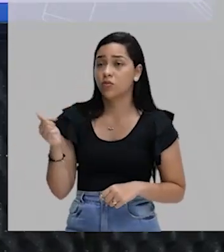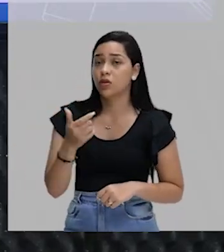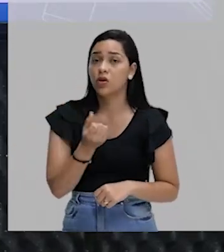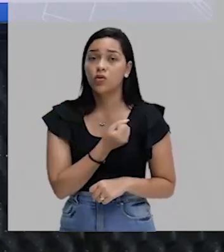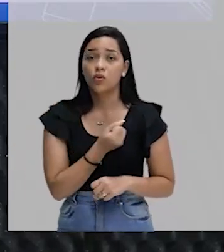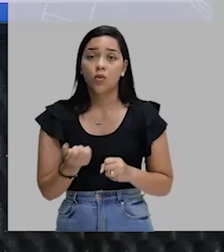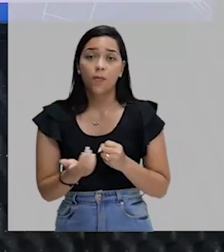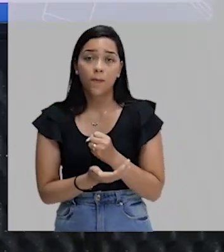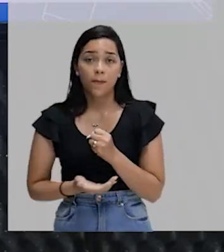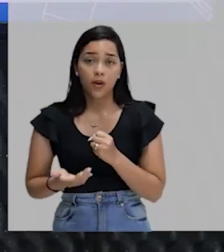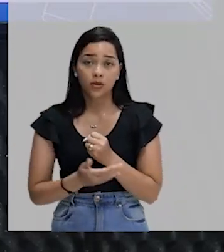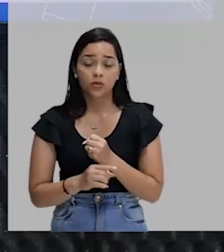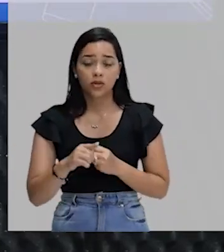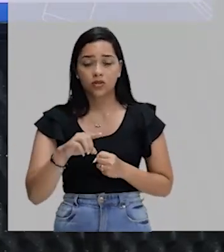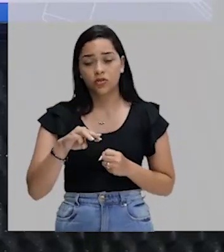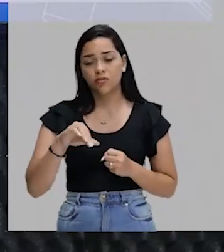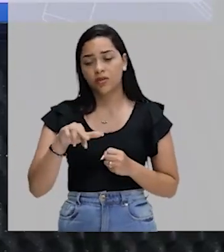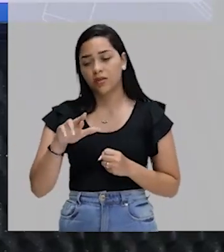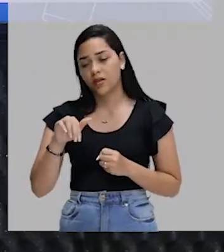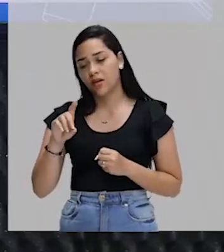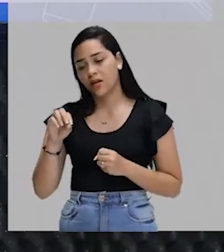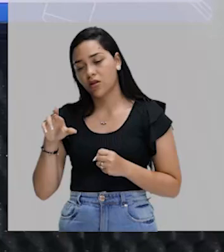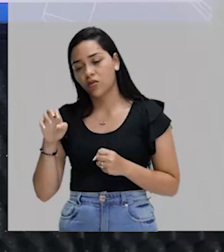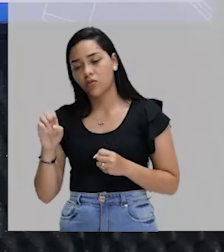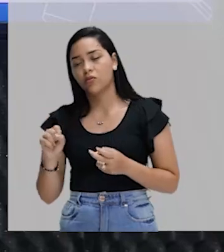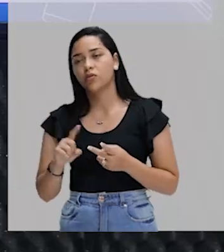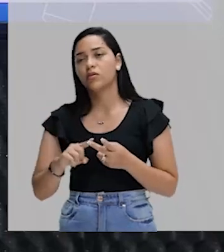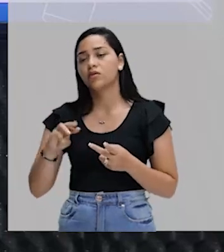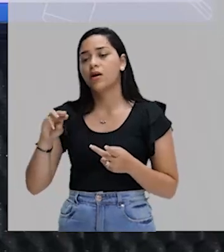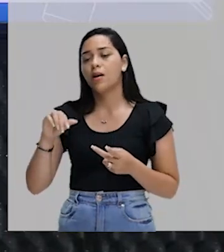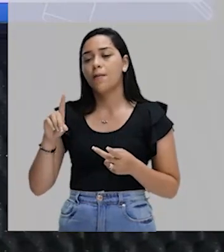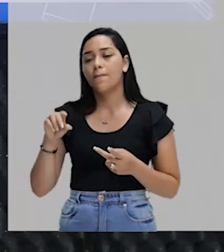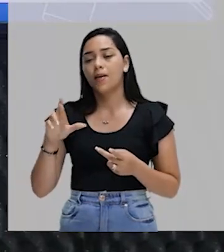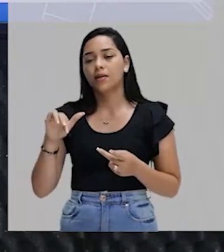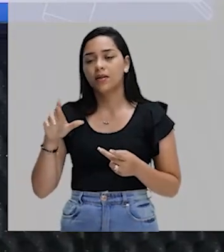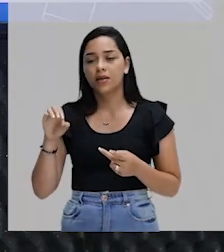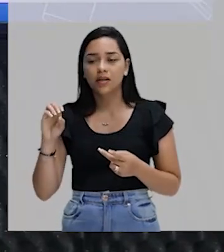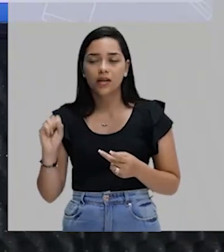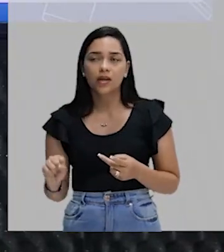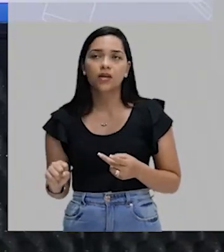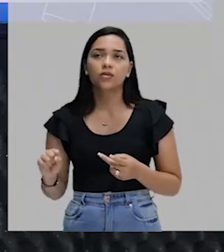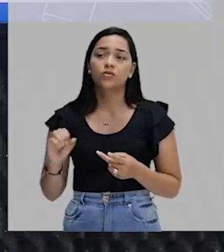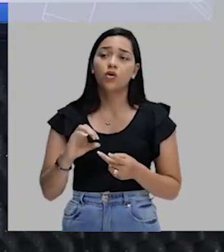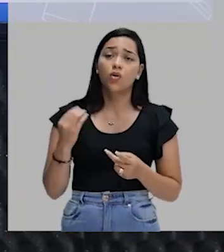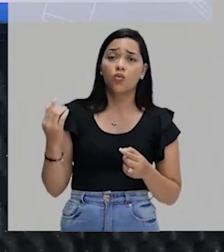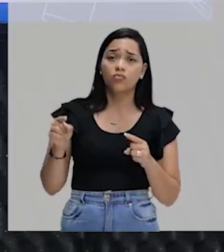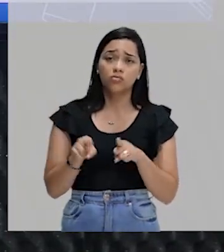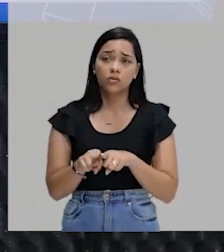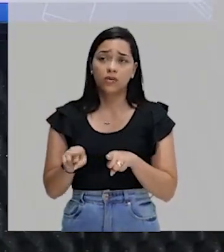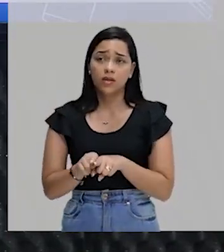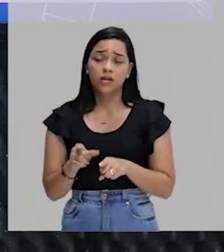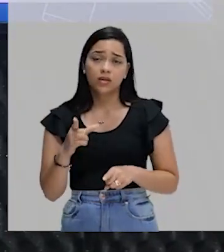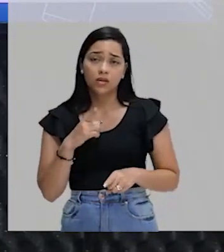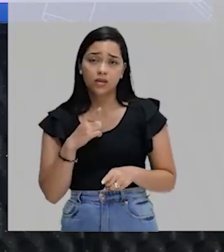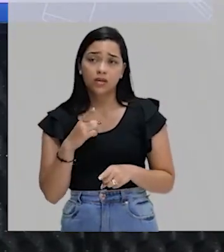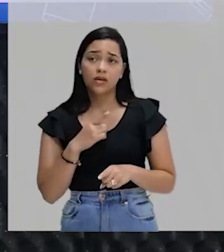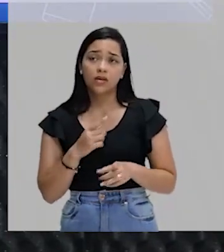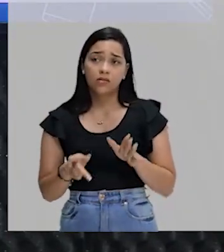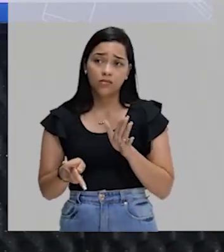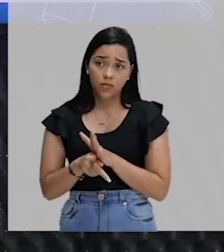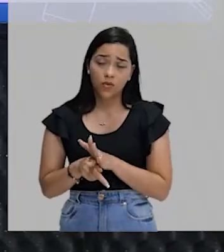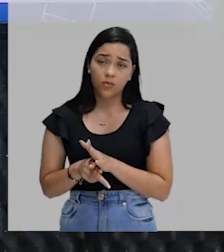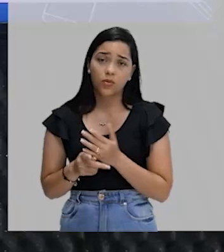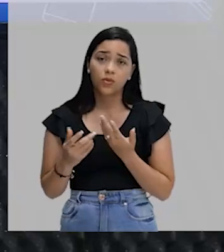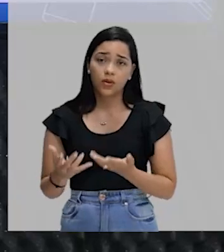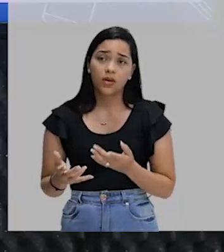número basicamente ali de mineradores, de madeireiros, ou daqueles que estão a serviço